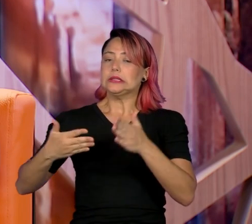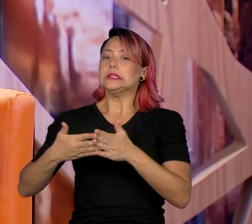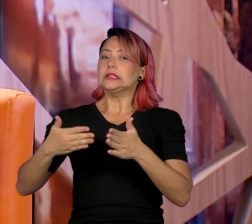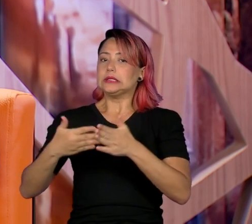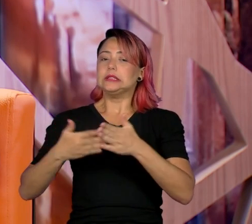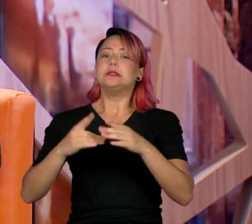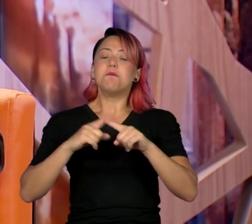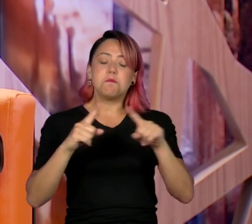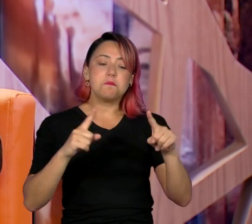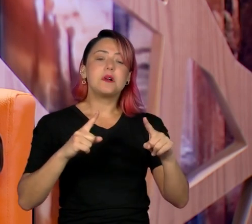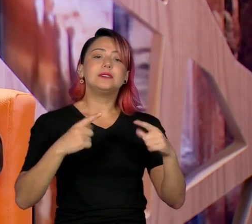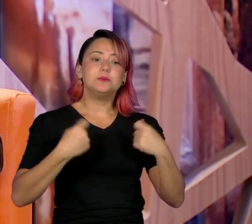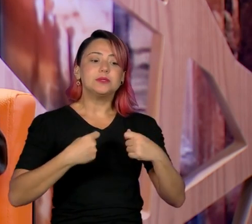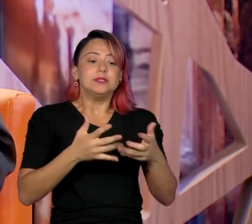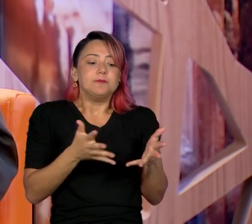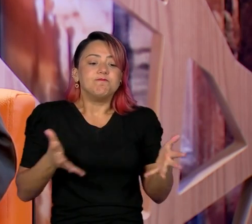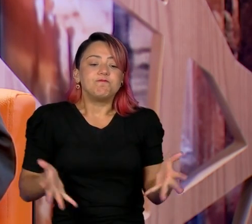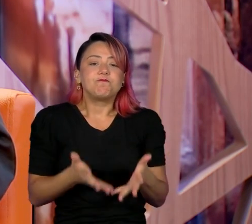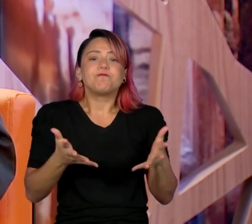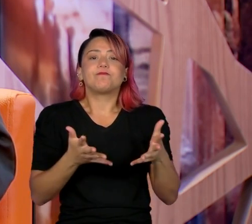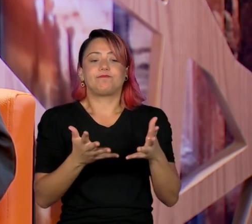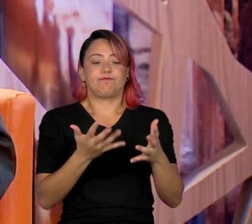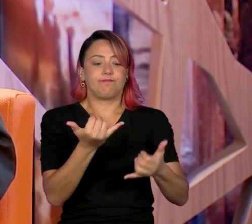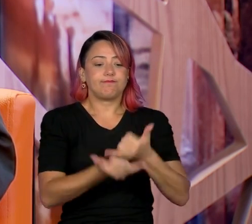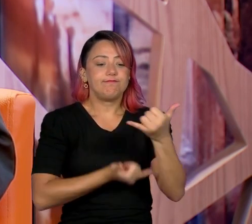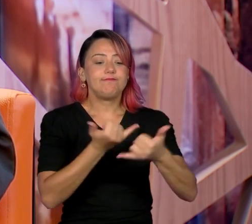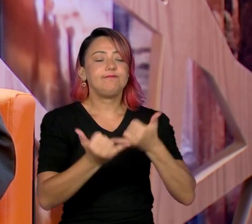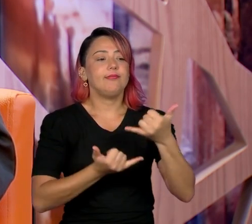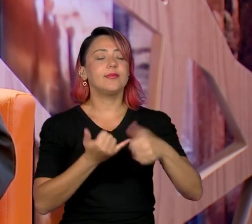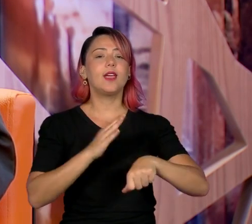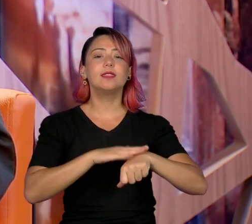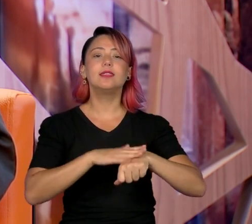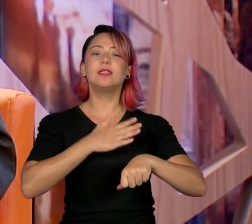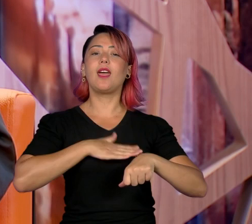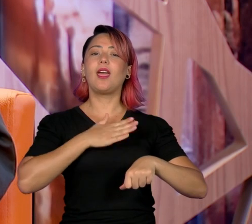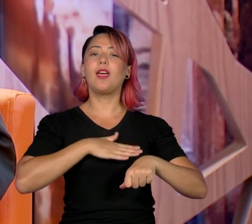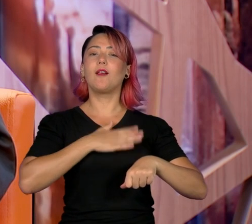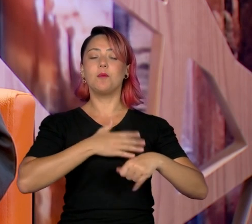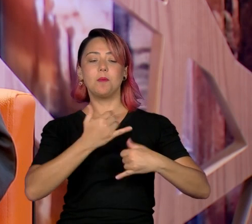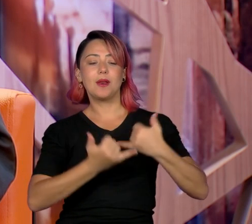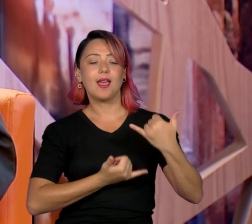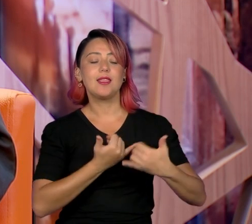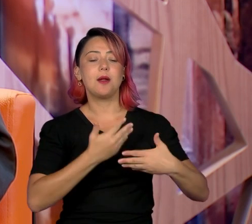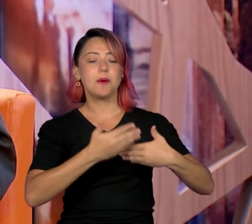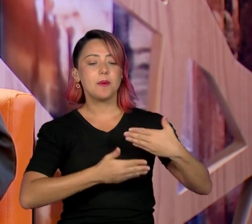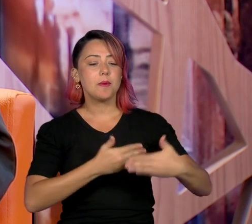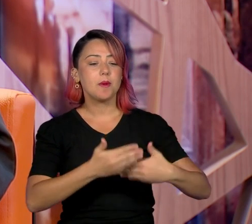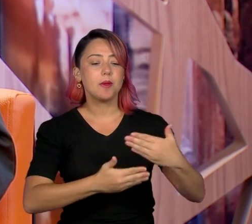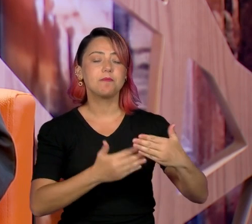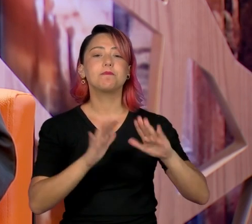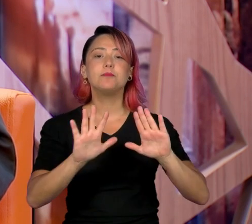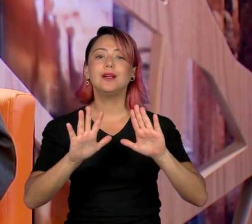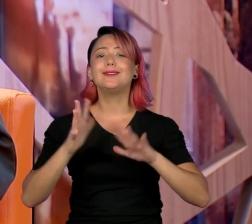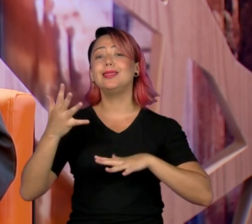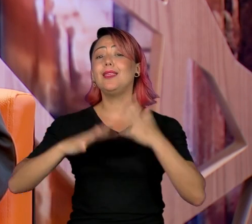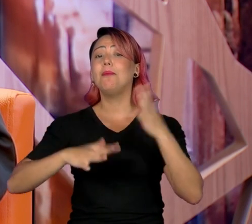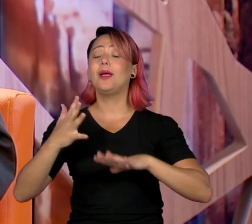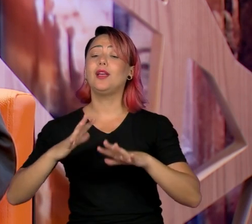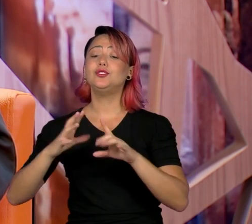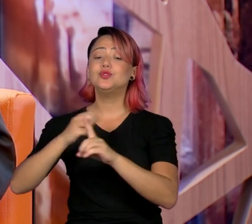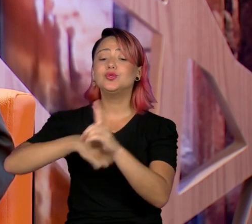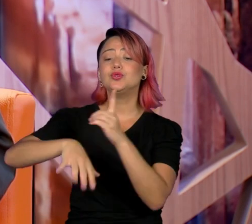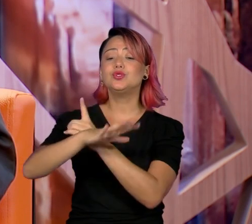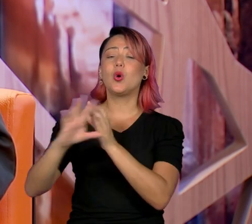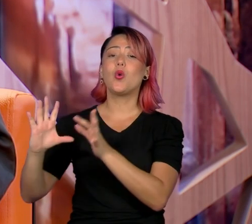esse distanciamento do imediato. Diferentes contextos sociais vão